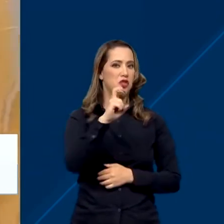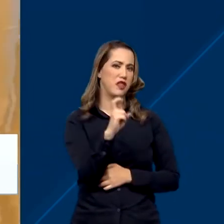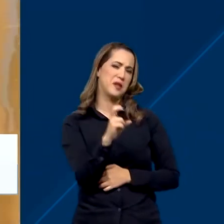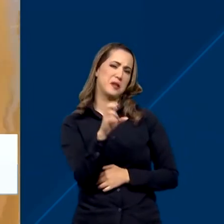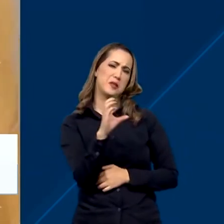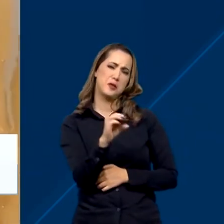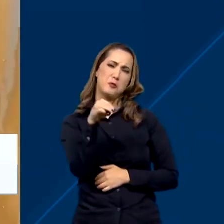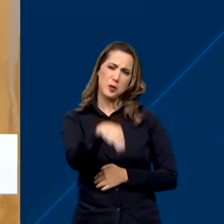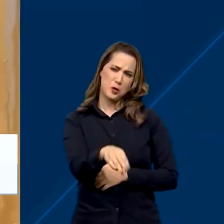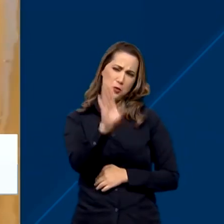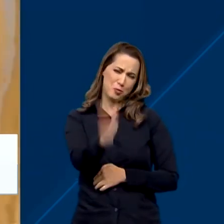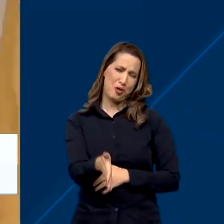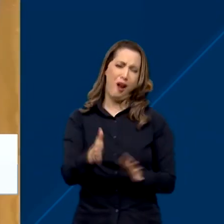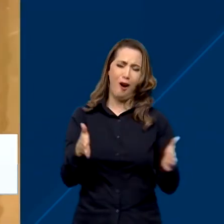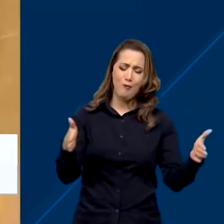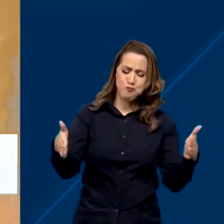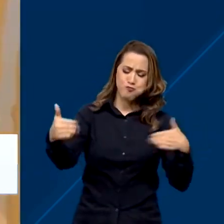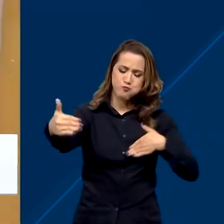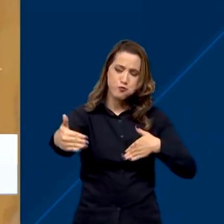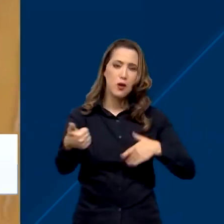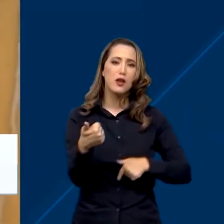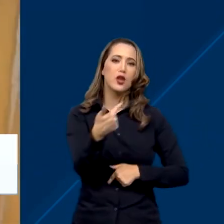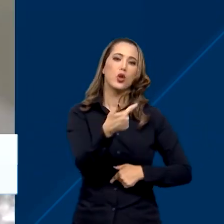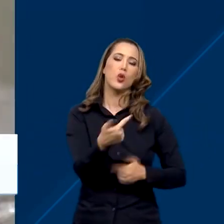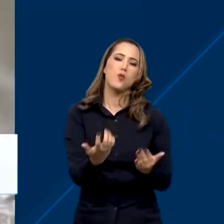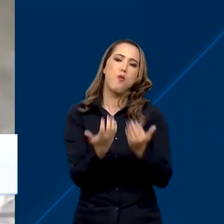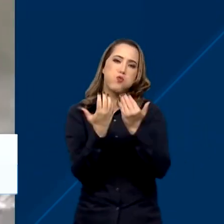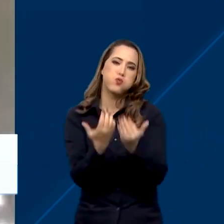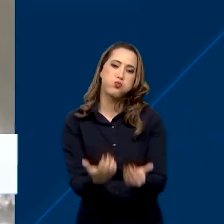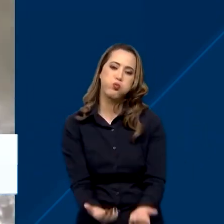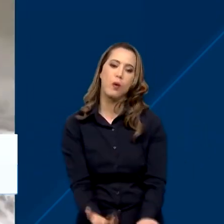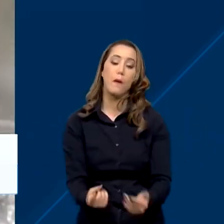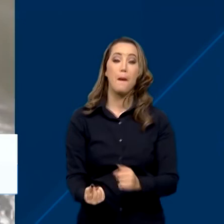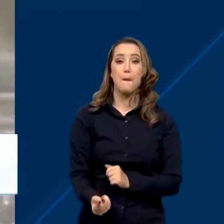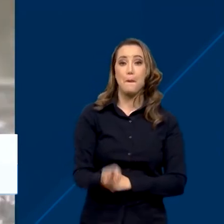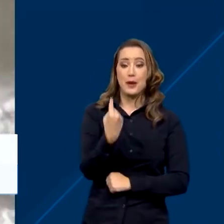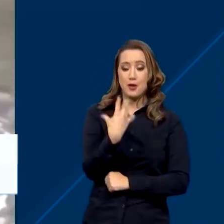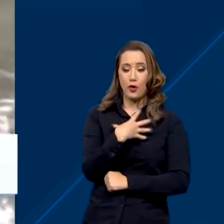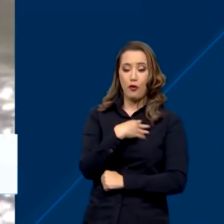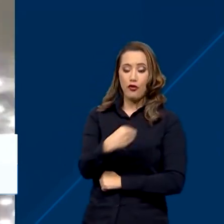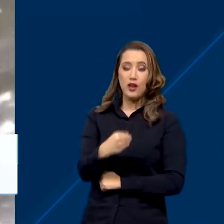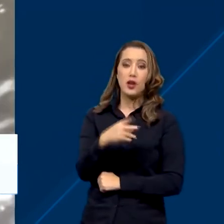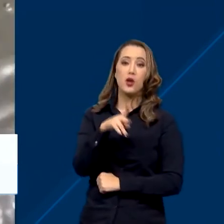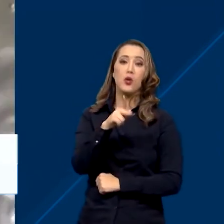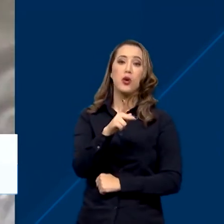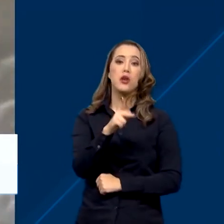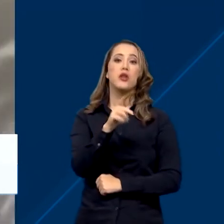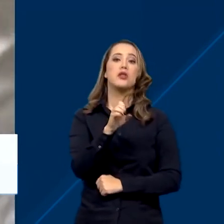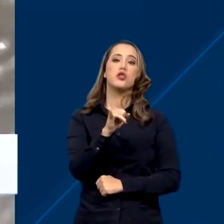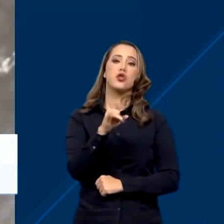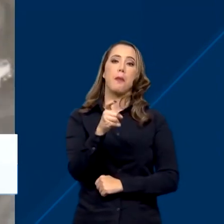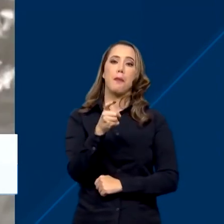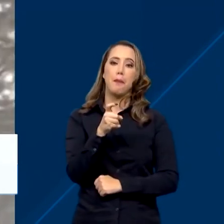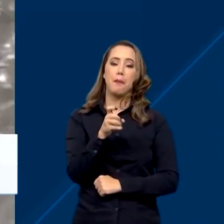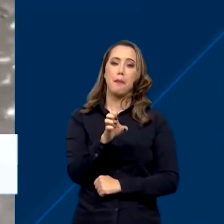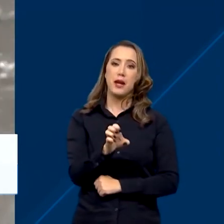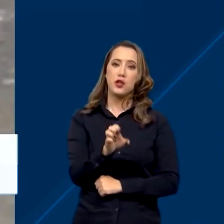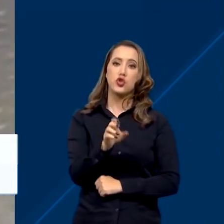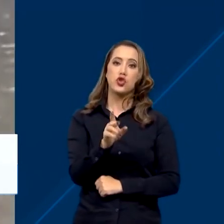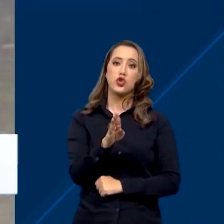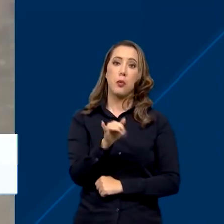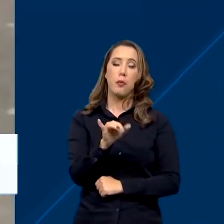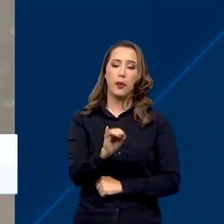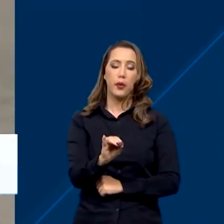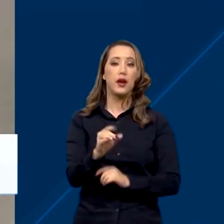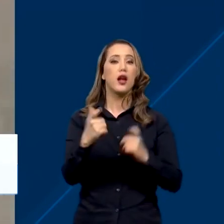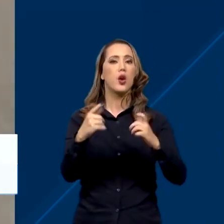centímetros de comprimento e pesa 12 quilos. O primeiro filhote de peixe-boi marinho a nascer em um recinto de aclimatação no